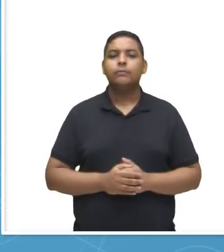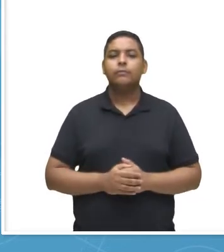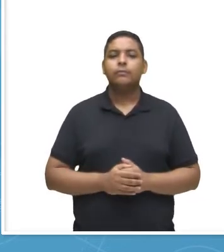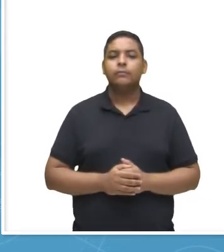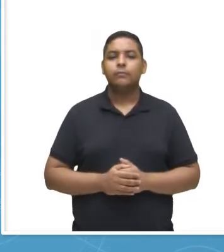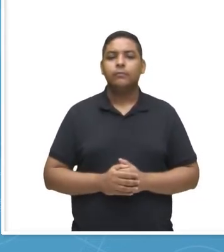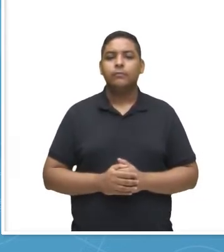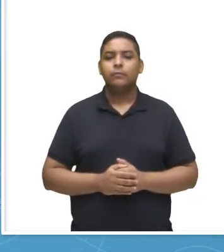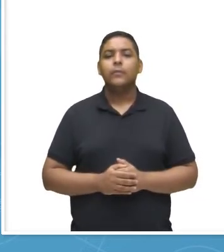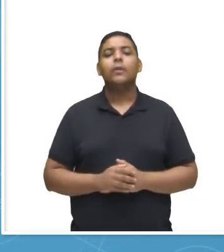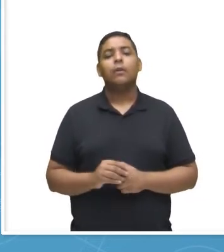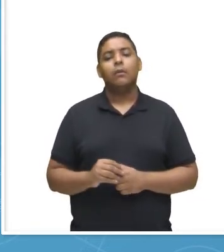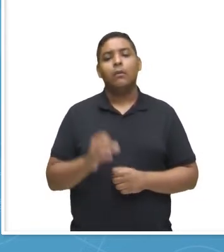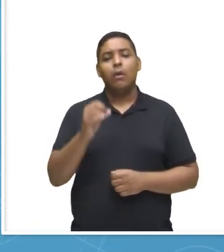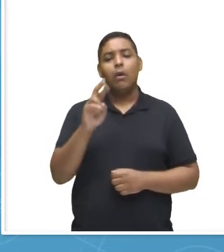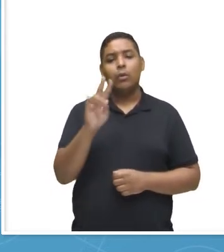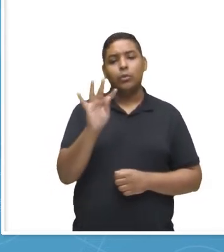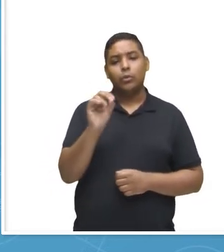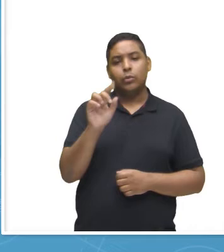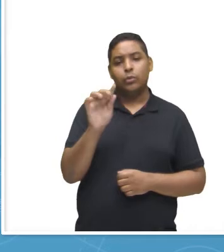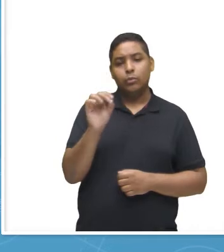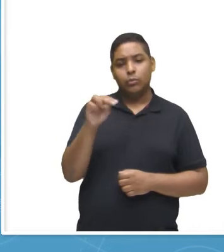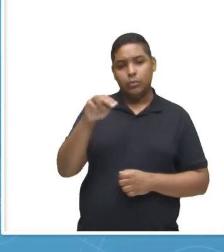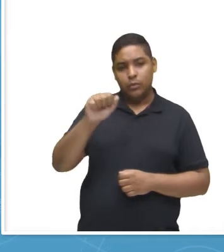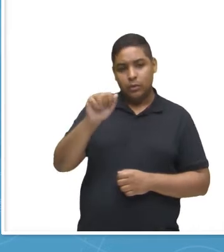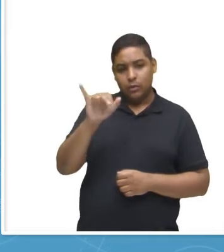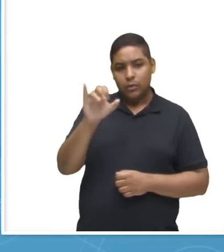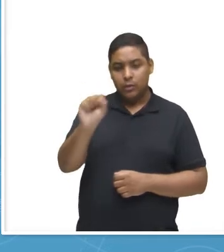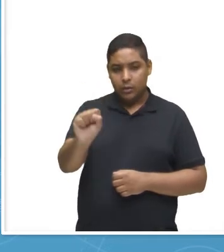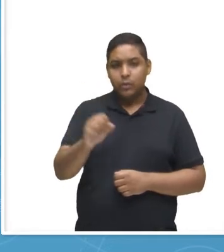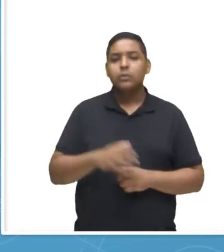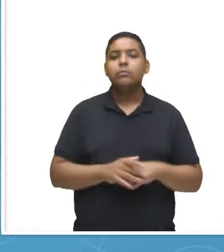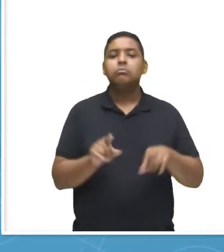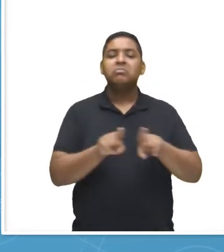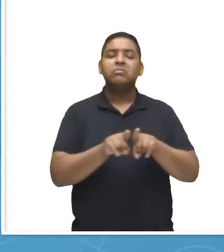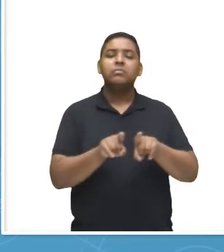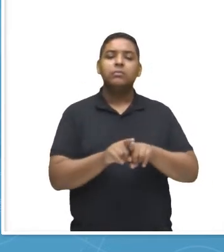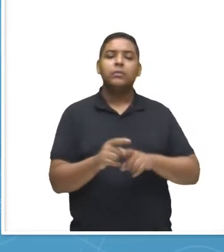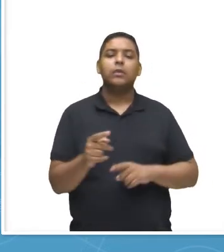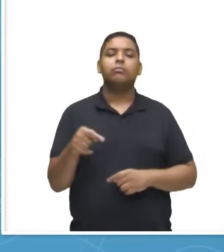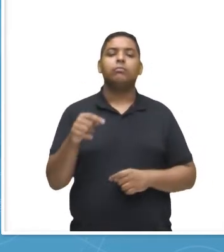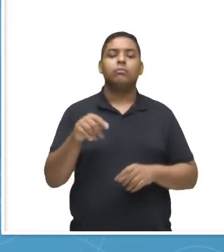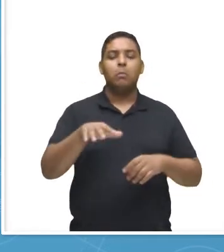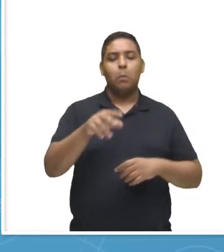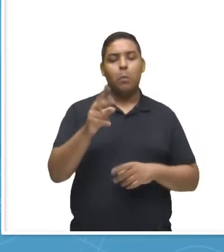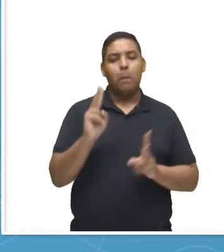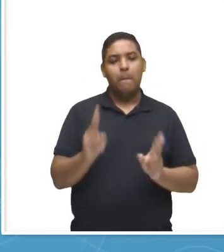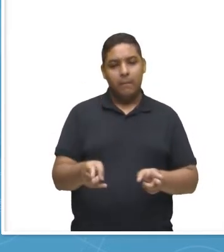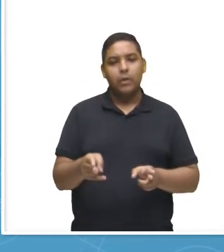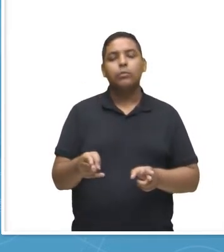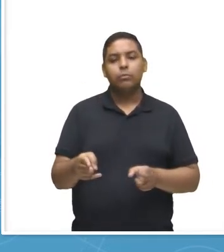são ortogonais, pode-se afirmar, então, que ambas as retas encontram-se necessariamente no mesmo plano.